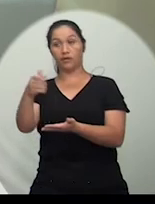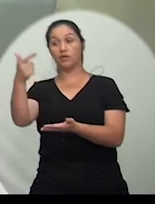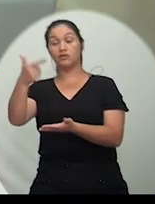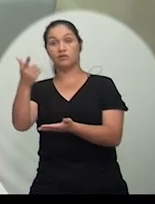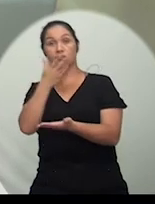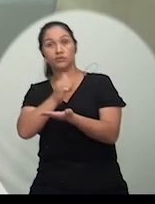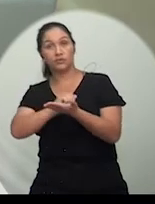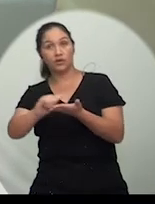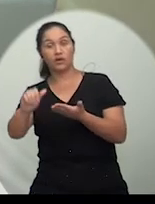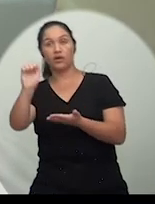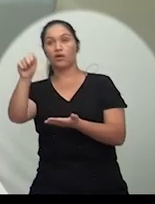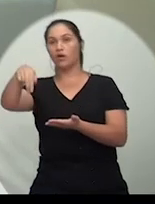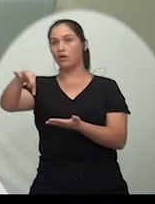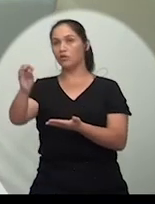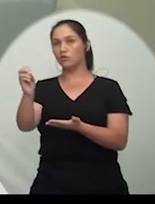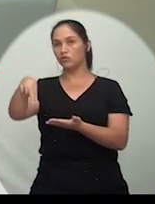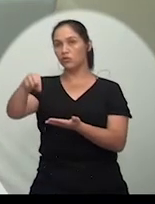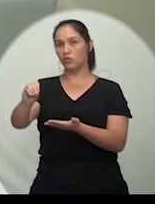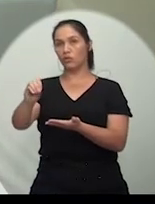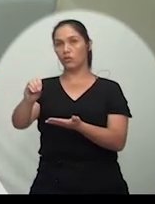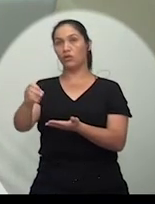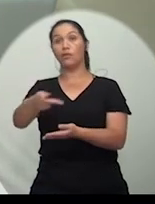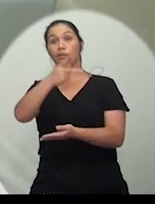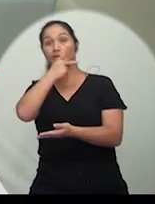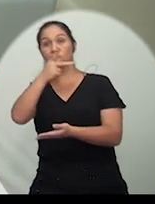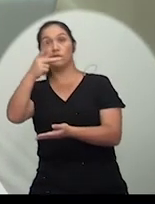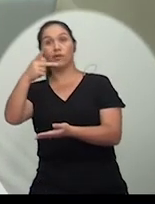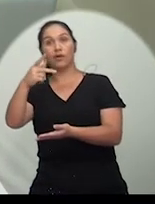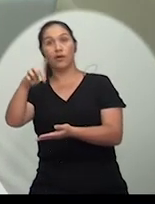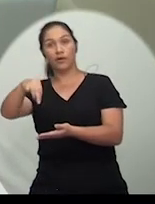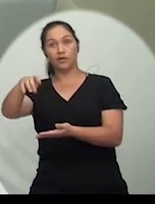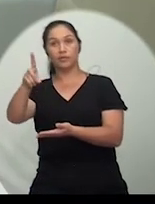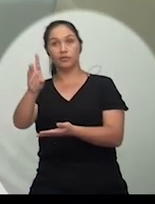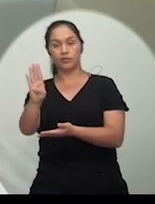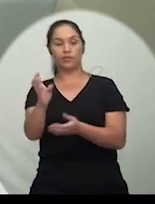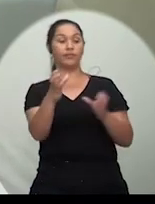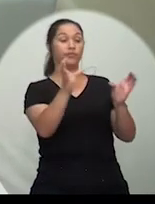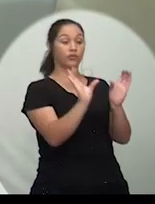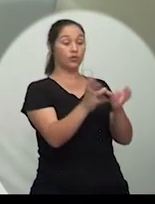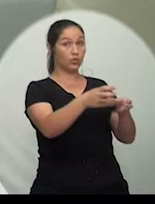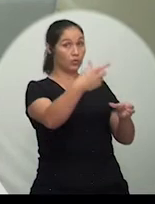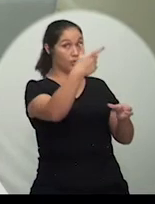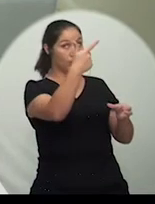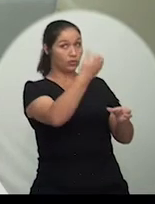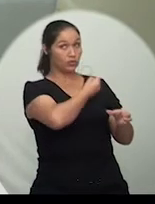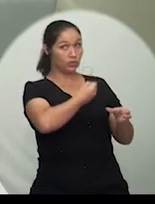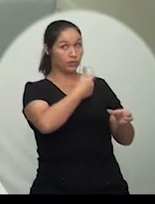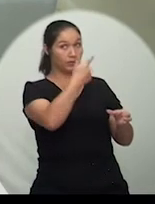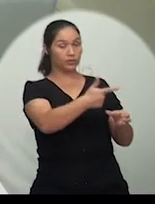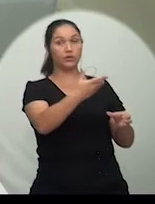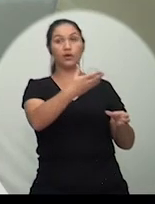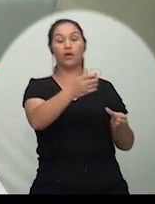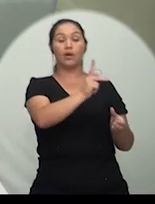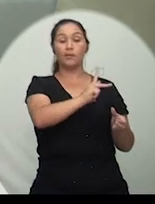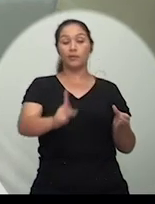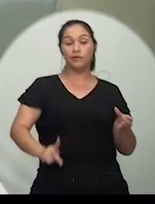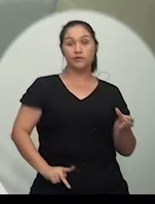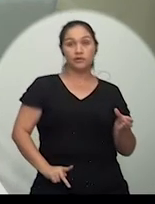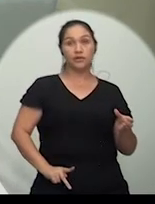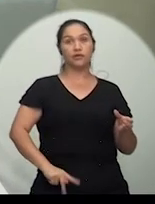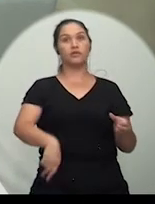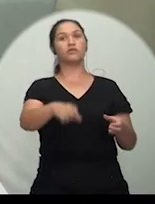secretário, Antônio Manuel, MDB. Chapa de número 2, presidente, Dailton